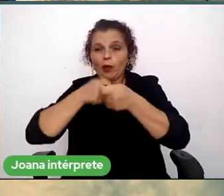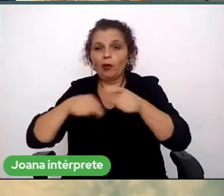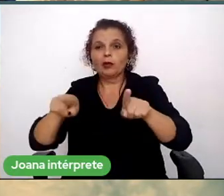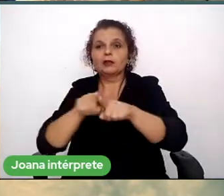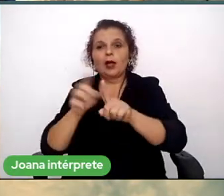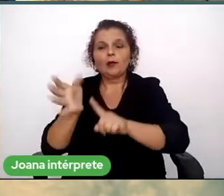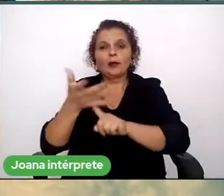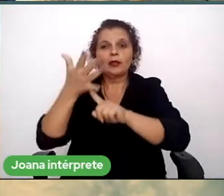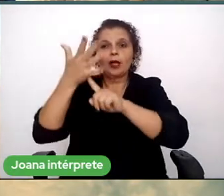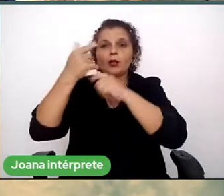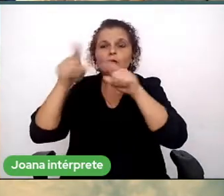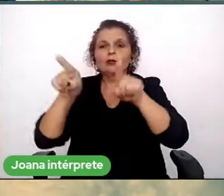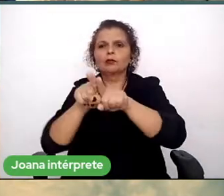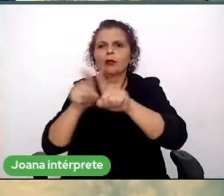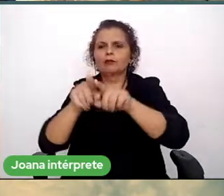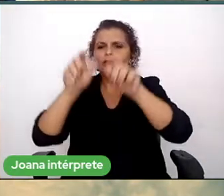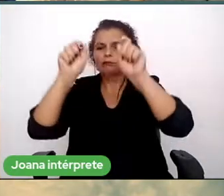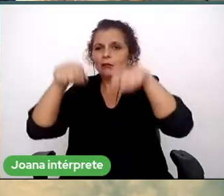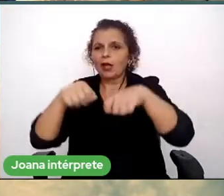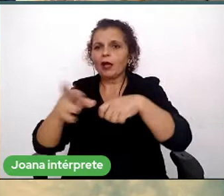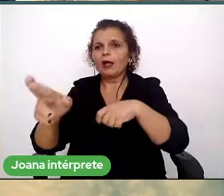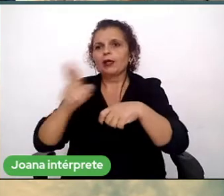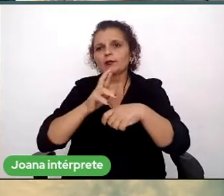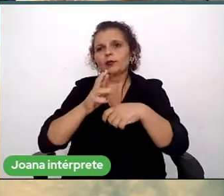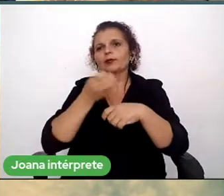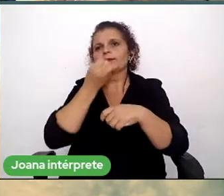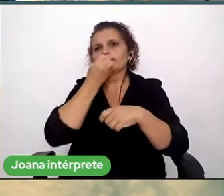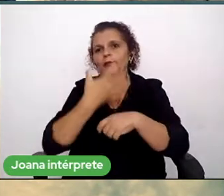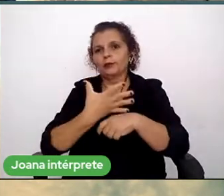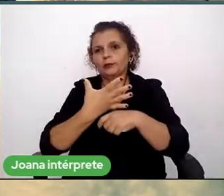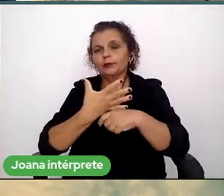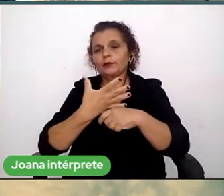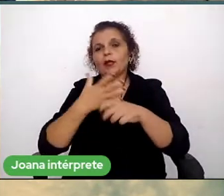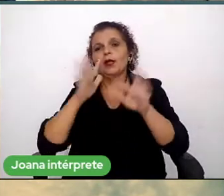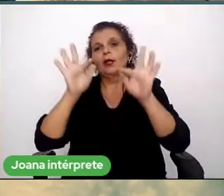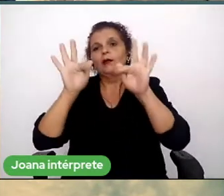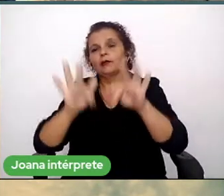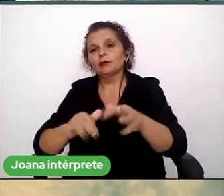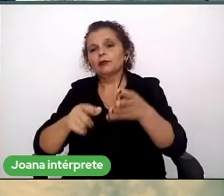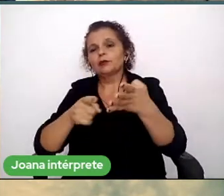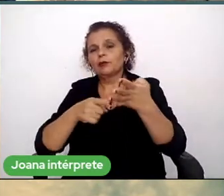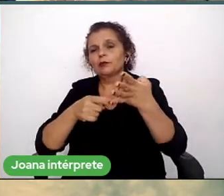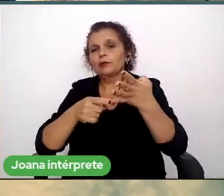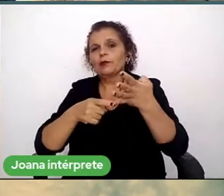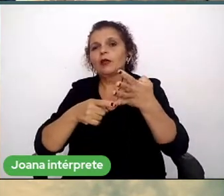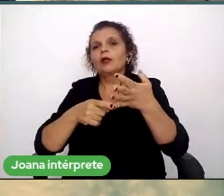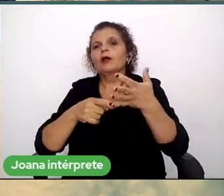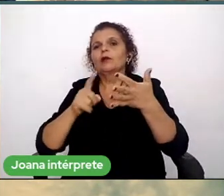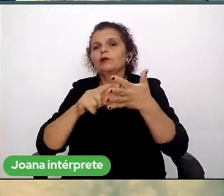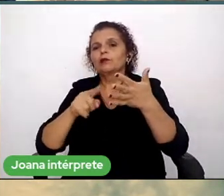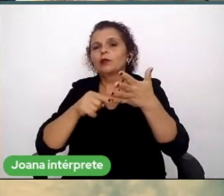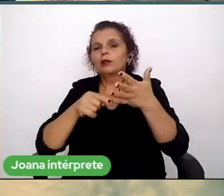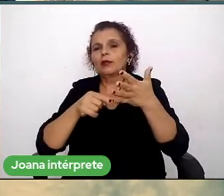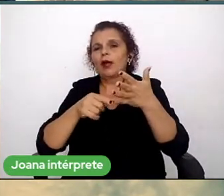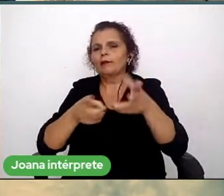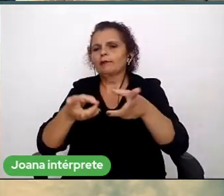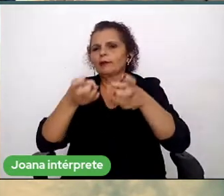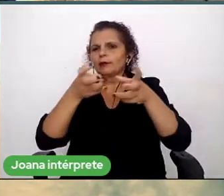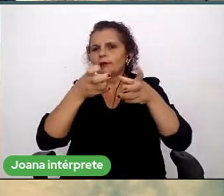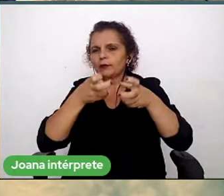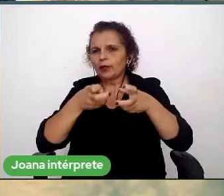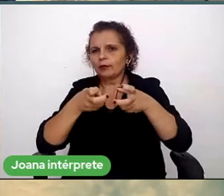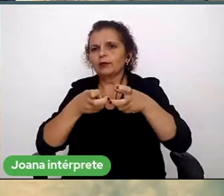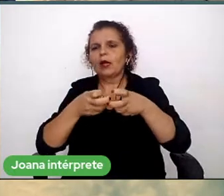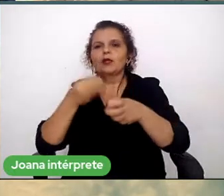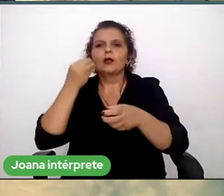tecnologia que podem trazer bons resultados e por fim normalmente gente acaba fazendo lá em 7 O que é identifiquei as